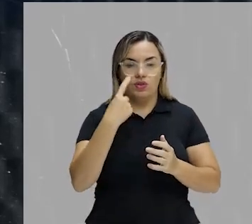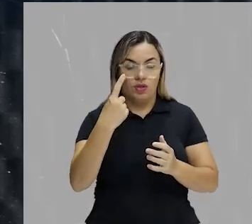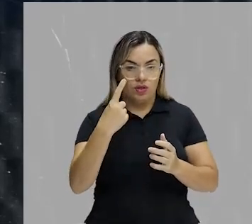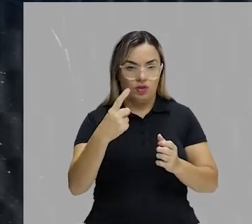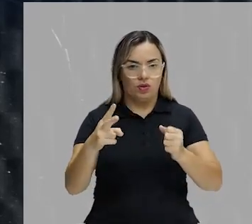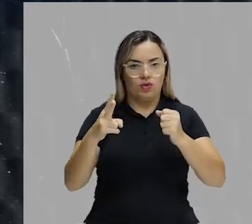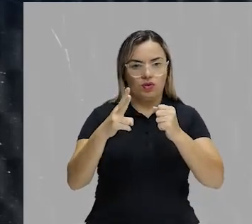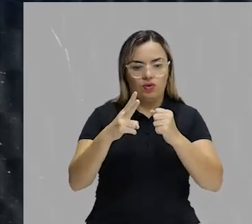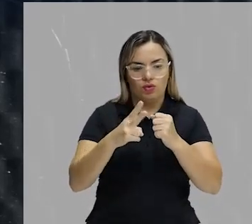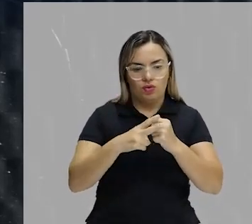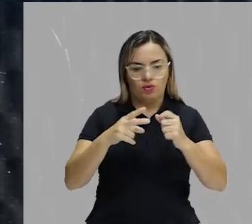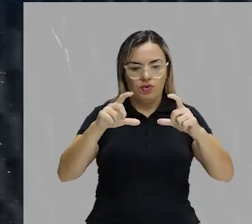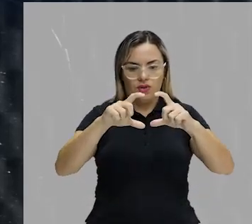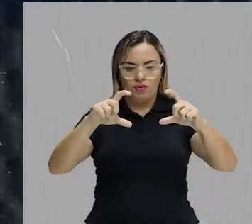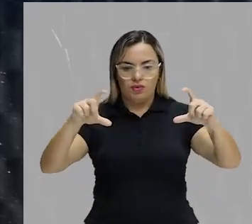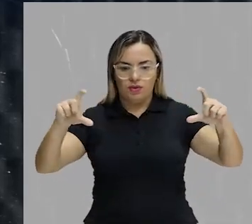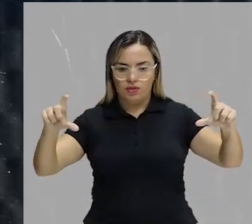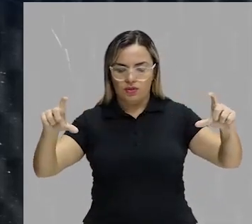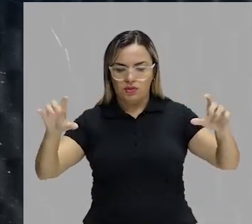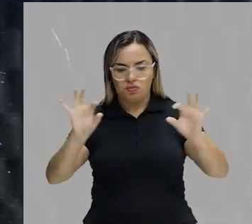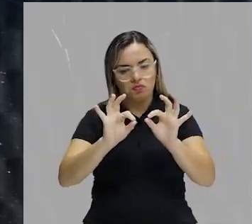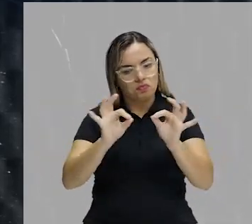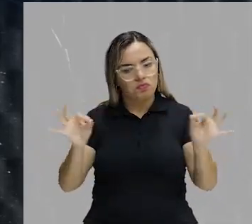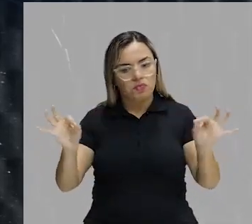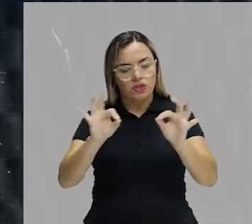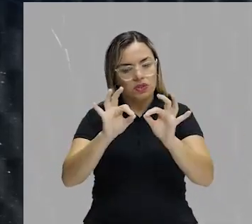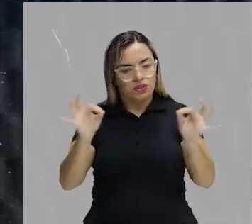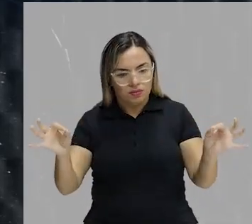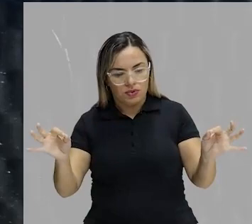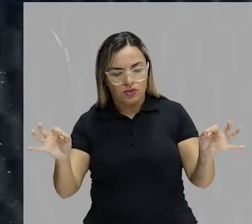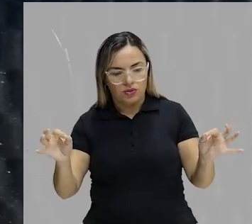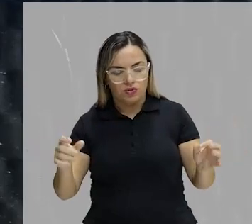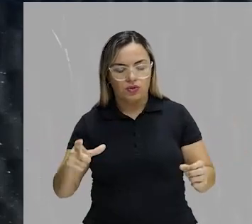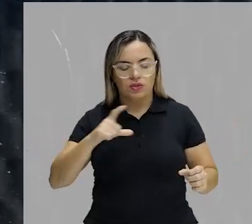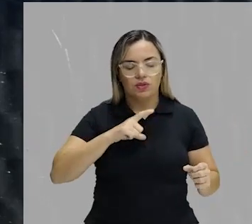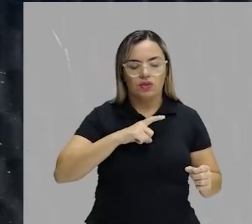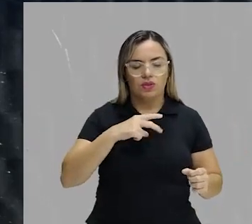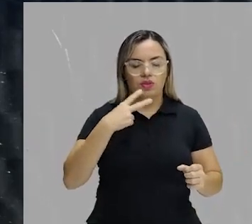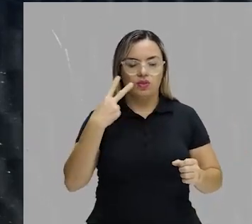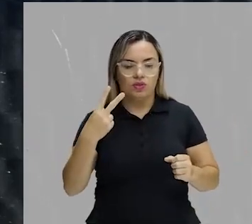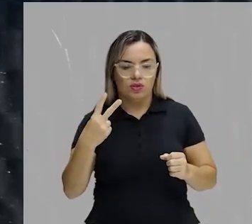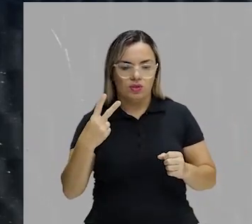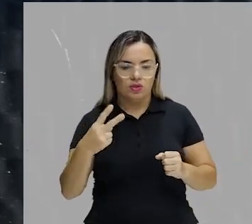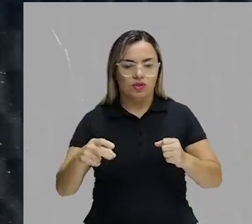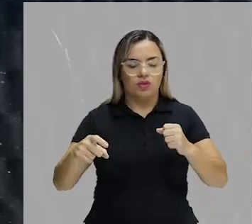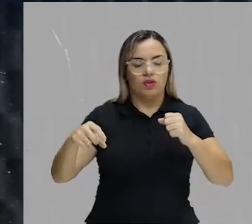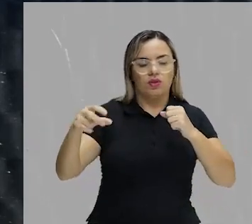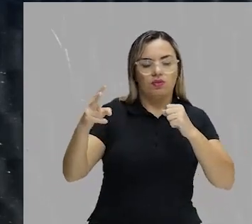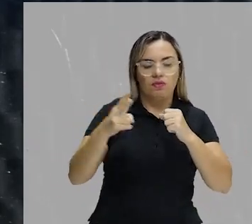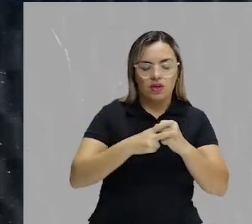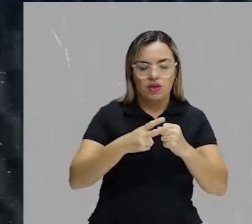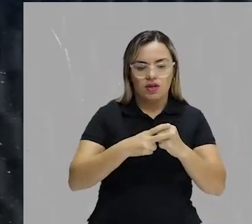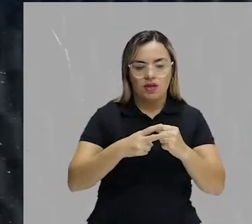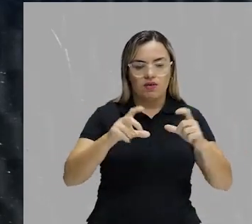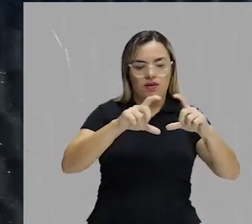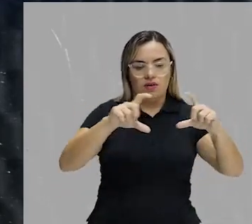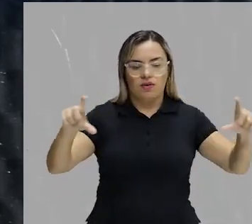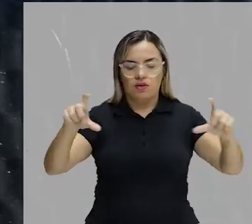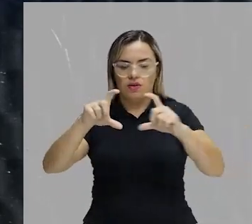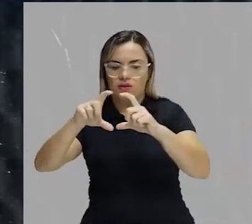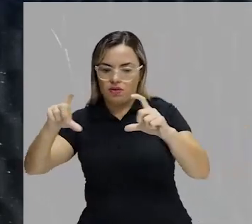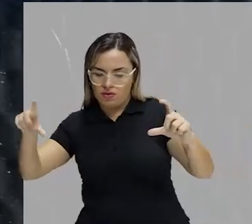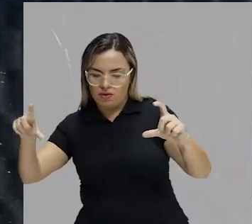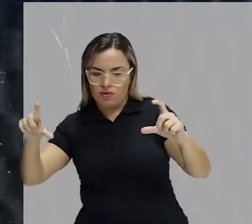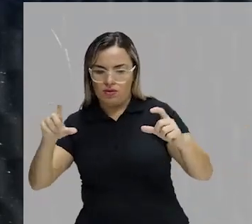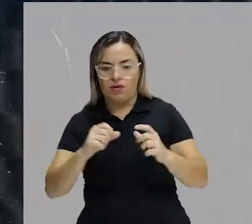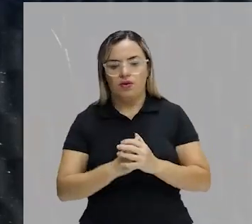período composto. Esse período composto pode ser formado por orações independentes, aí eu vou